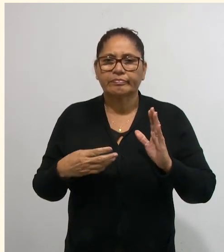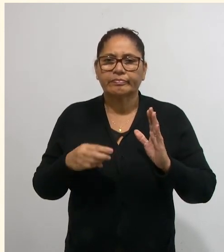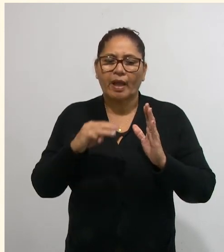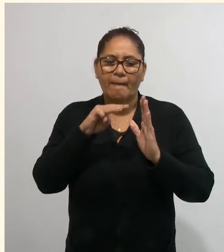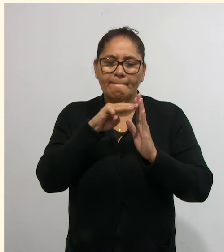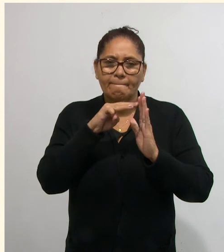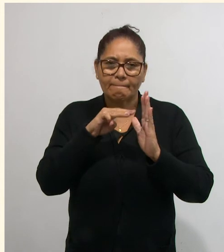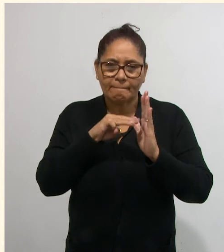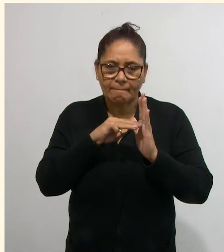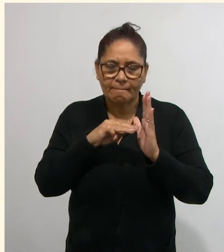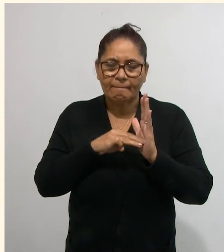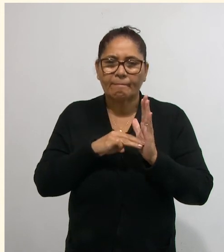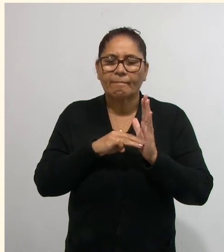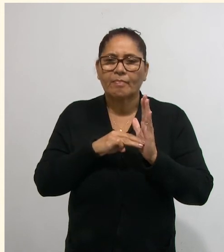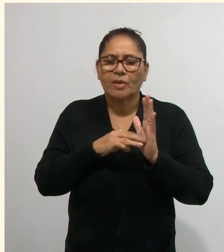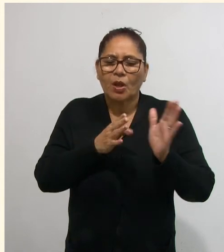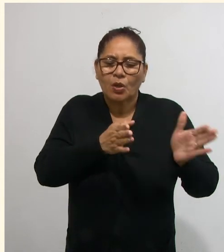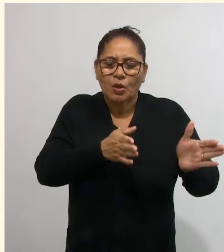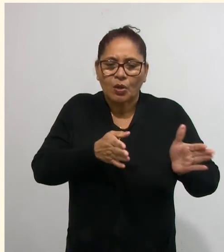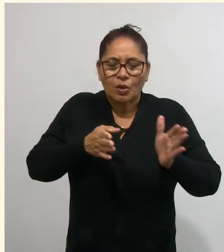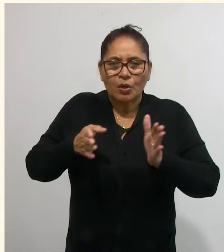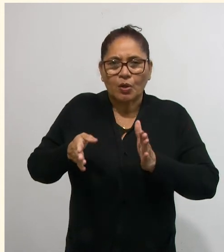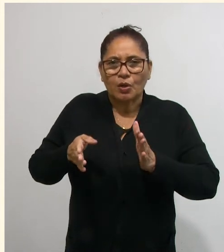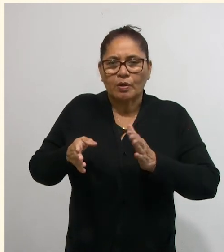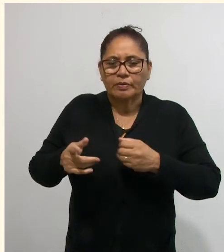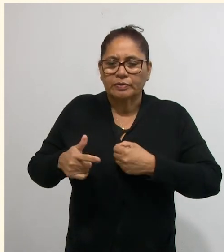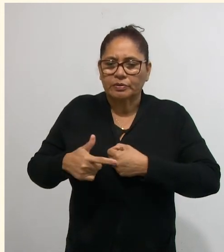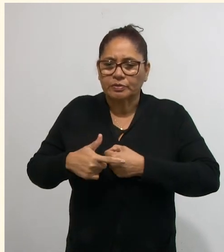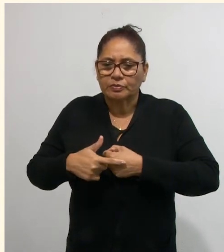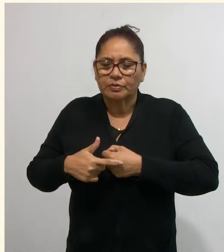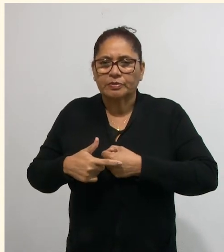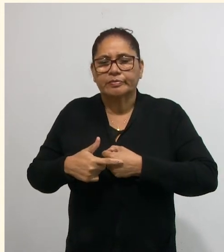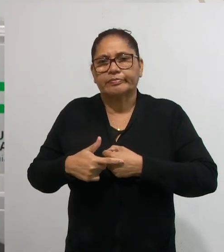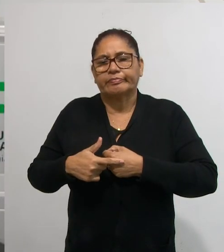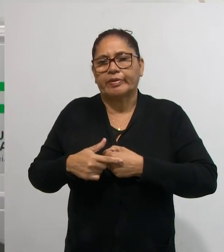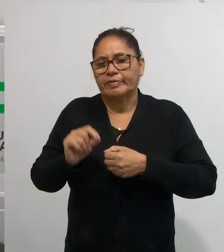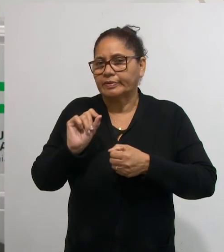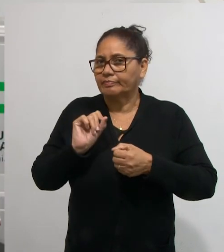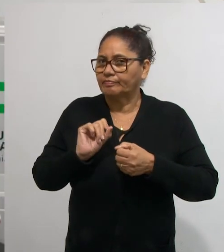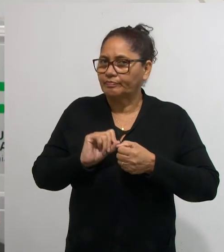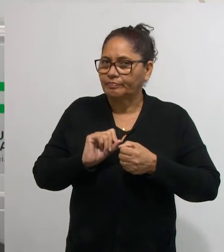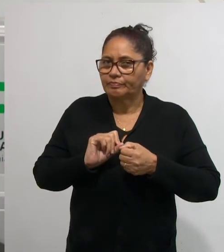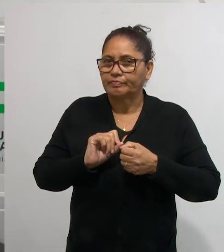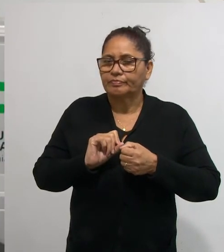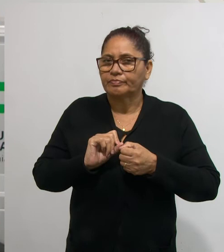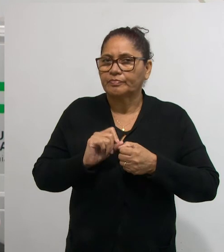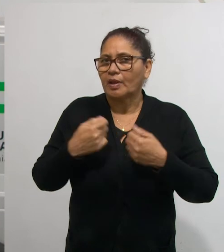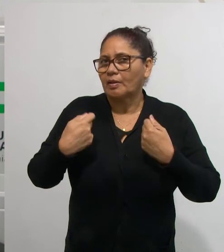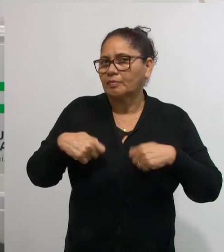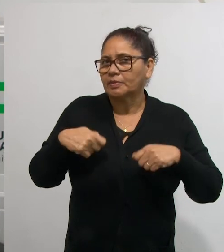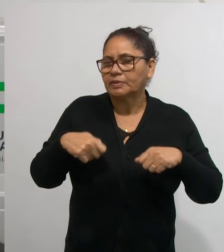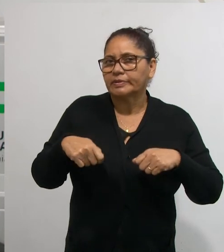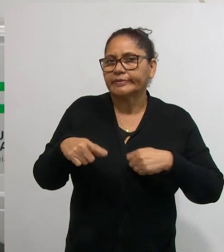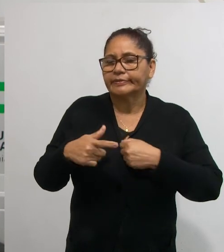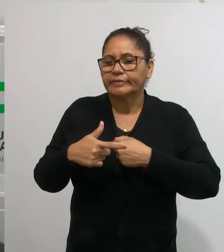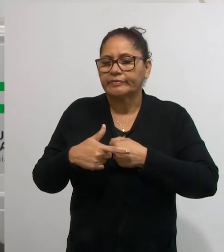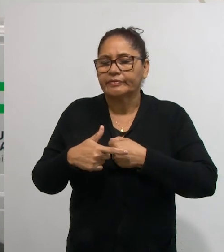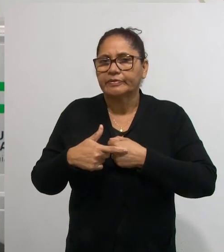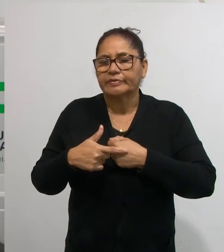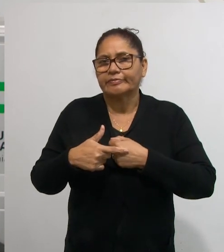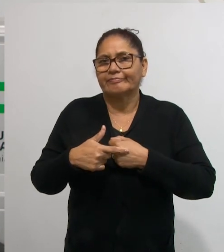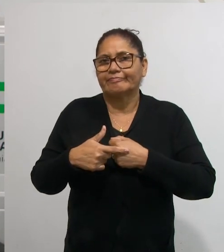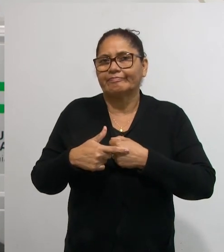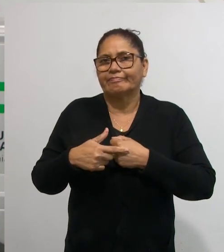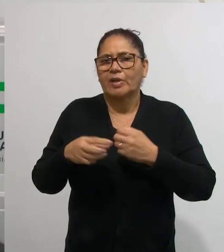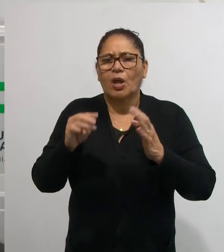um método. Somente a partir dessa ação intencional, porque ela tem que ser intencional, que vai